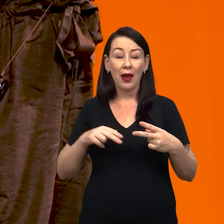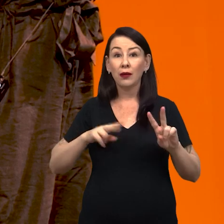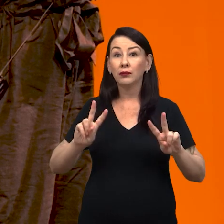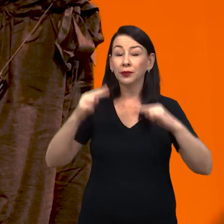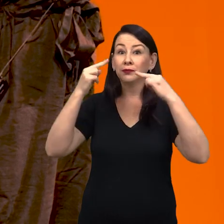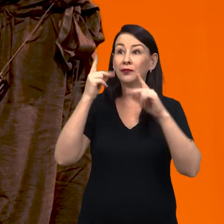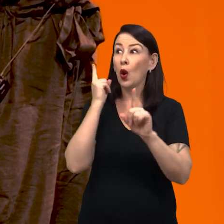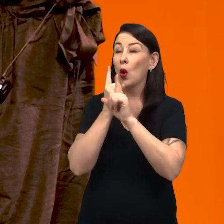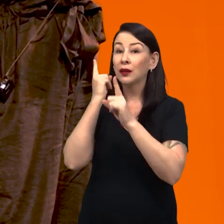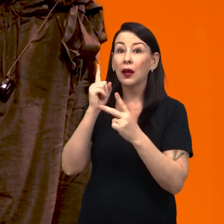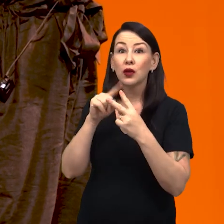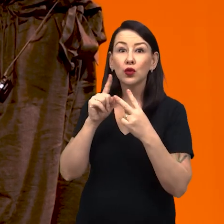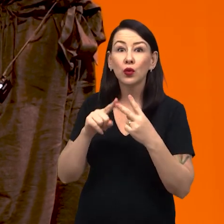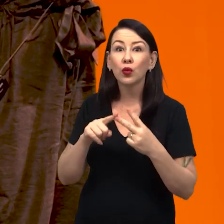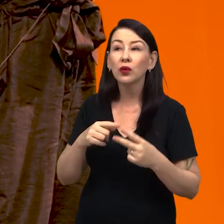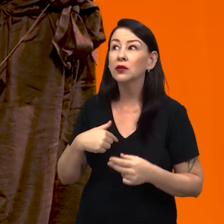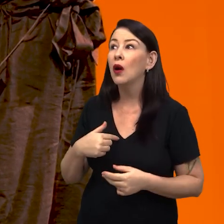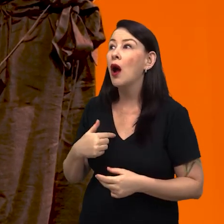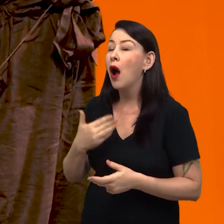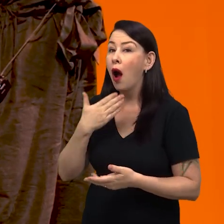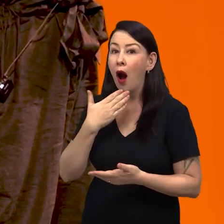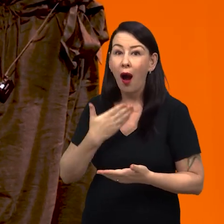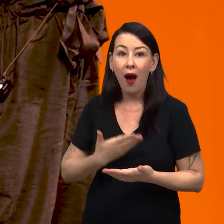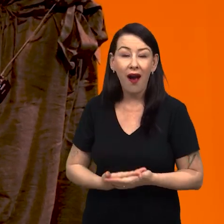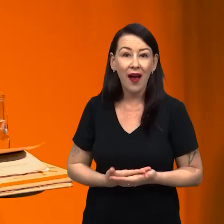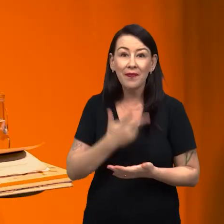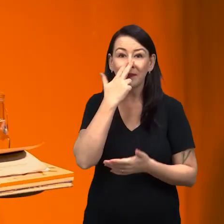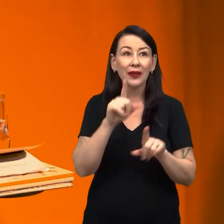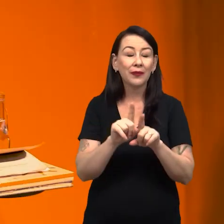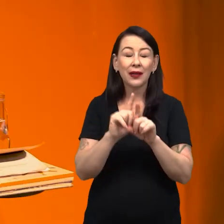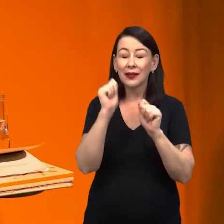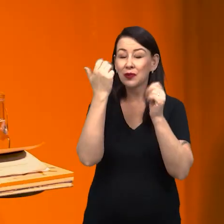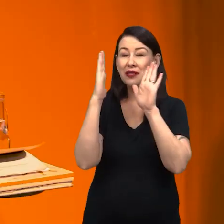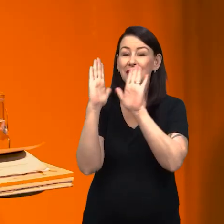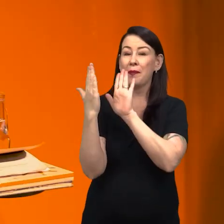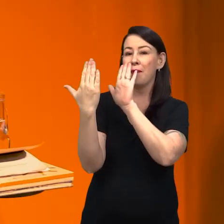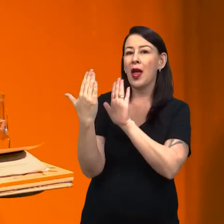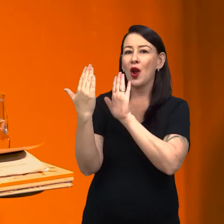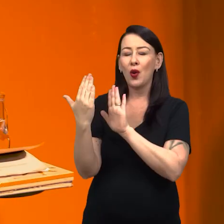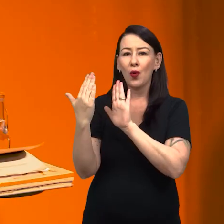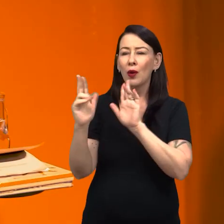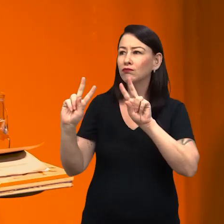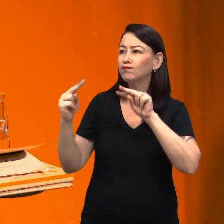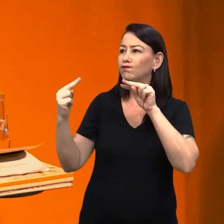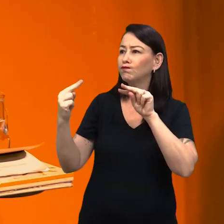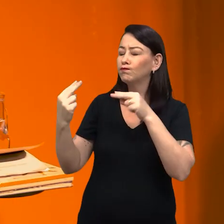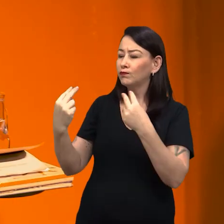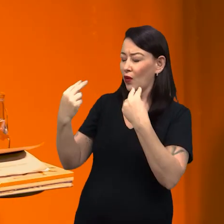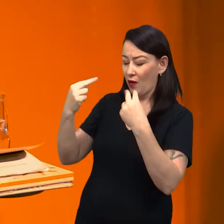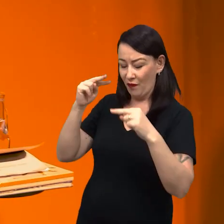encontro essas duas pessoas, é como se elas colocassem na minha frente um espelho. E na frente quando eu olho para esse